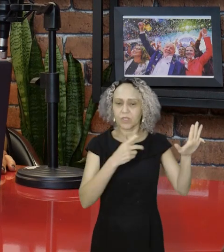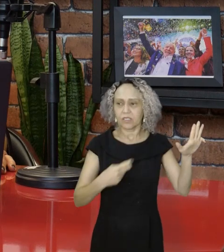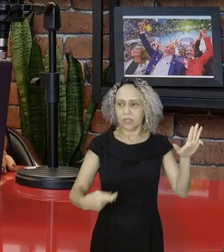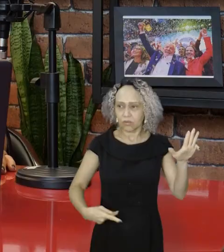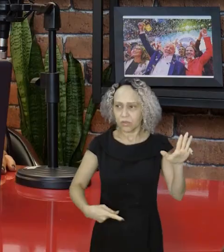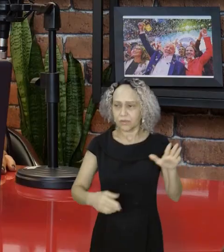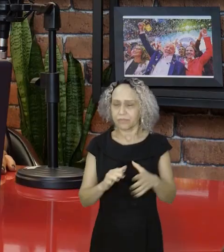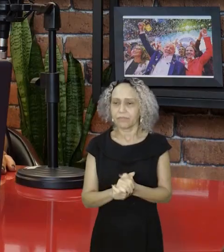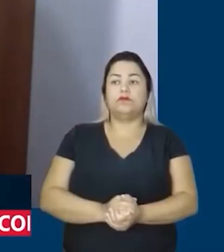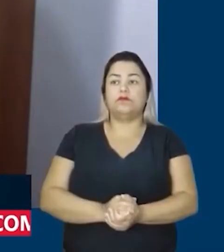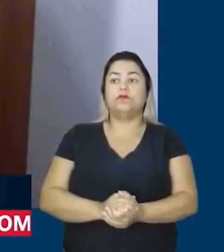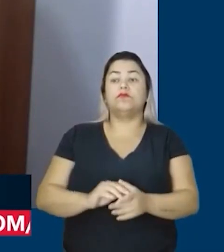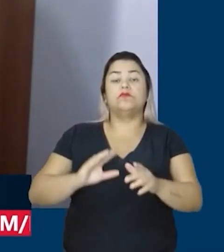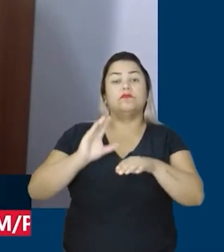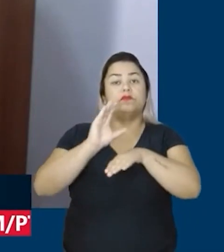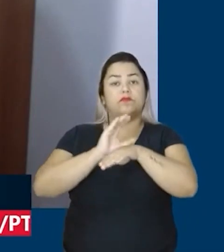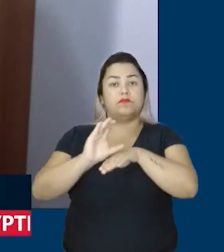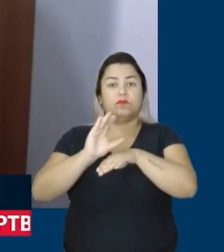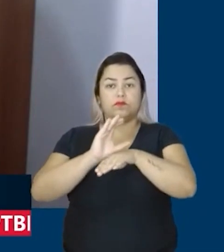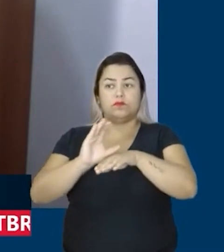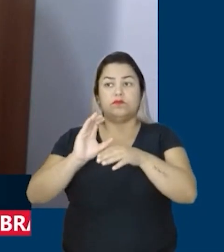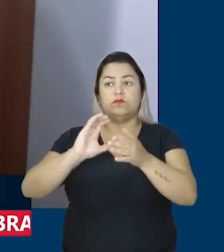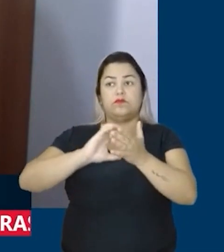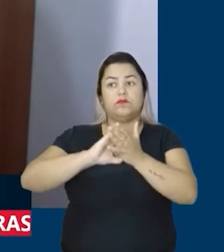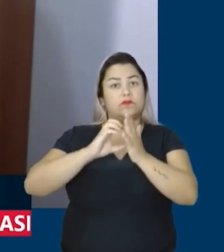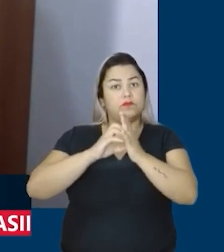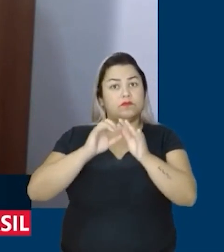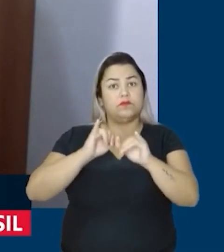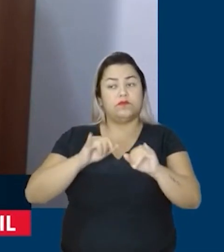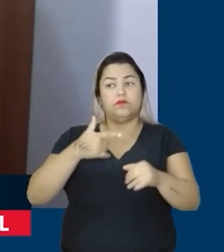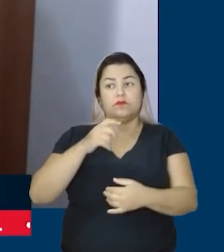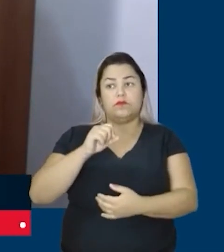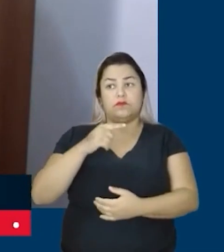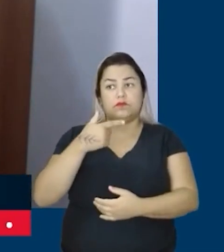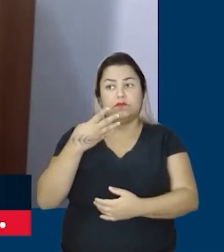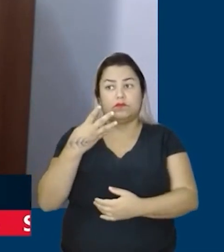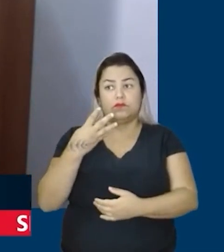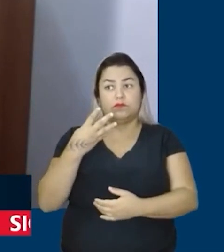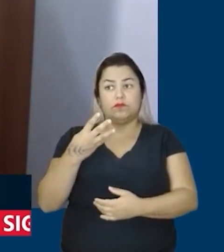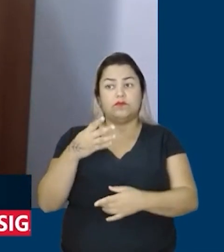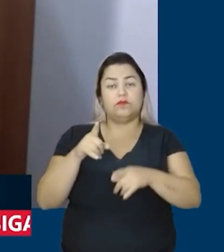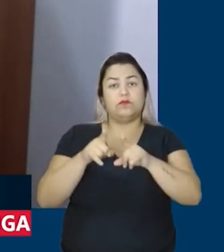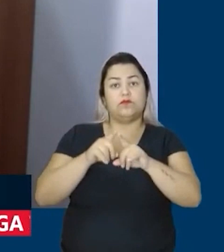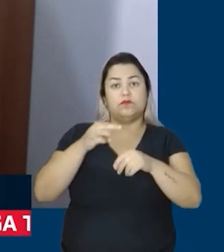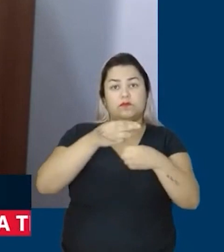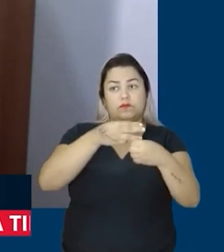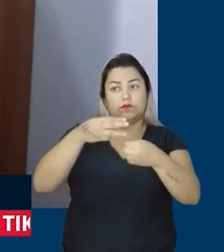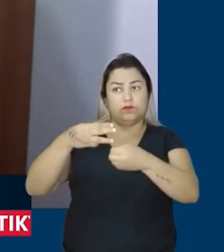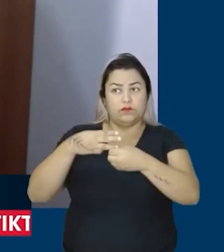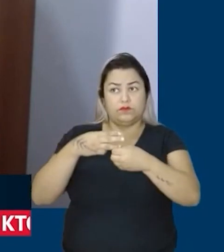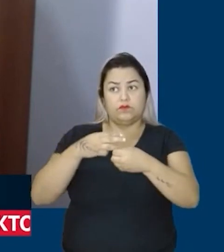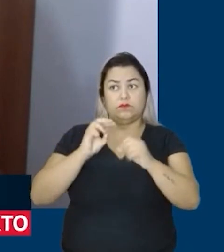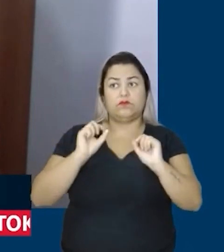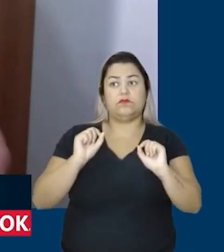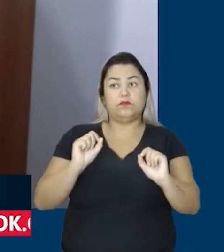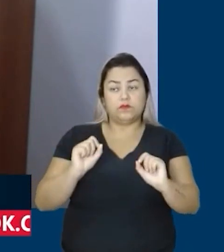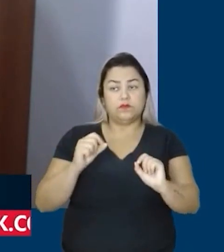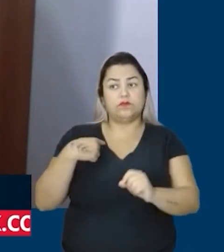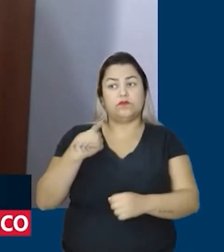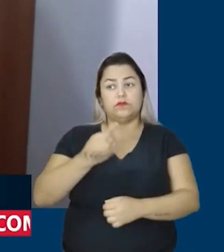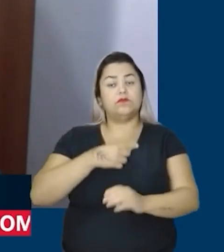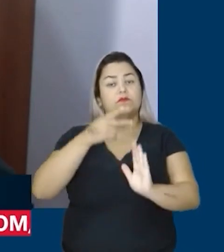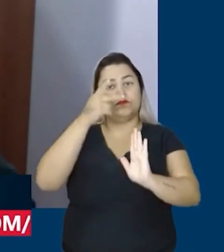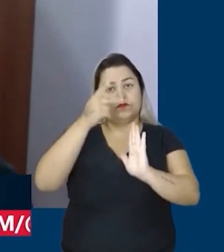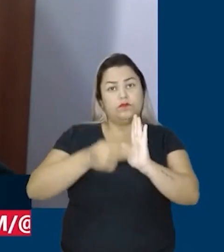do presidente Lula. A campanha de 24 ela tem um aspecto que é municipal, por óbvio, o nosso projeto